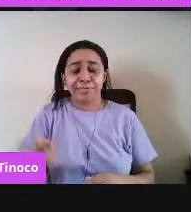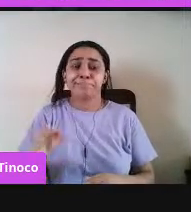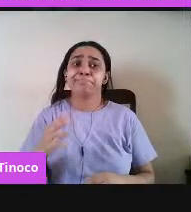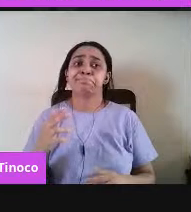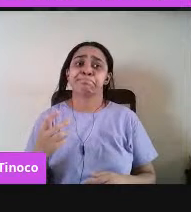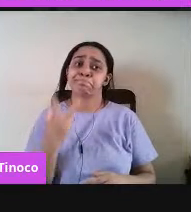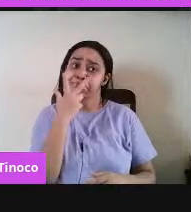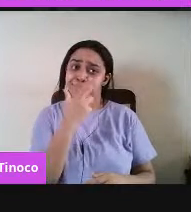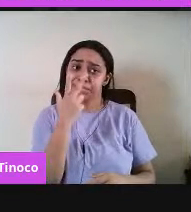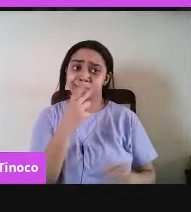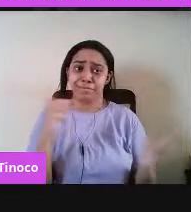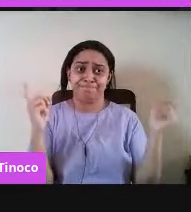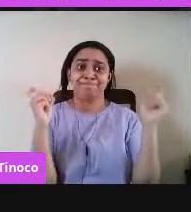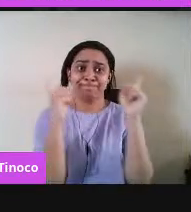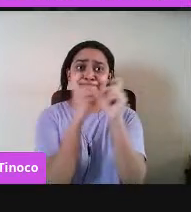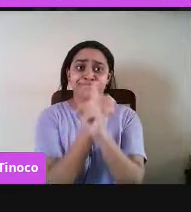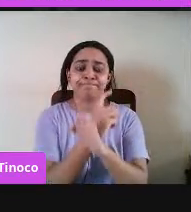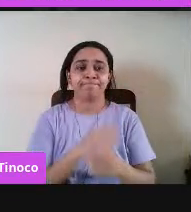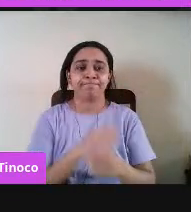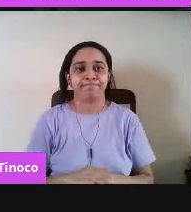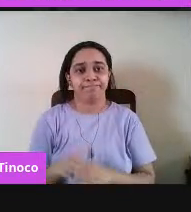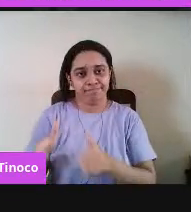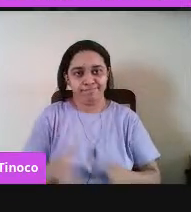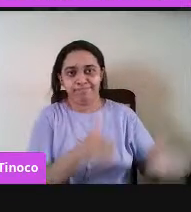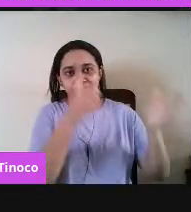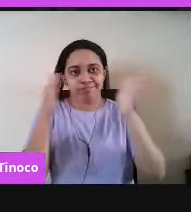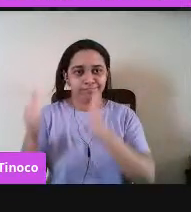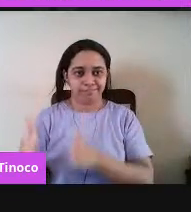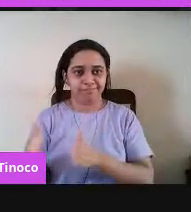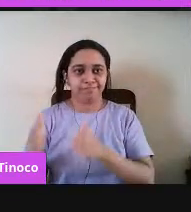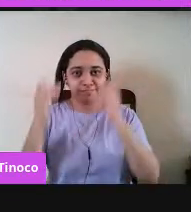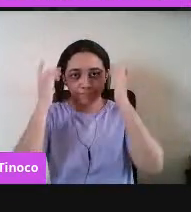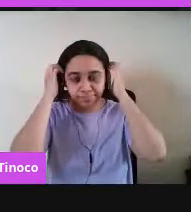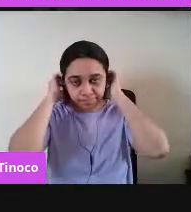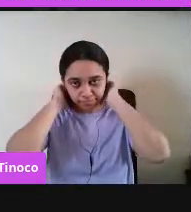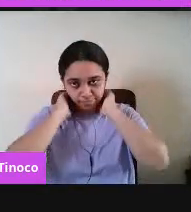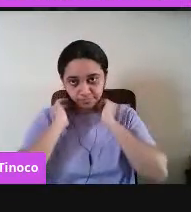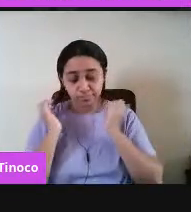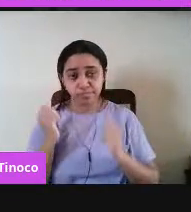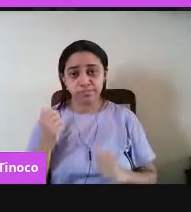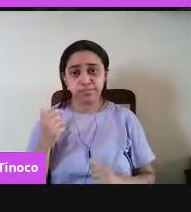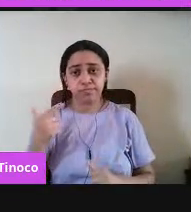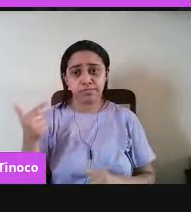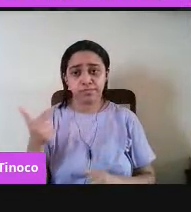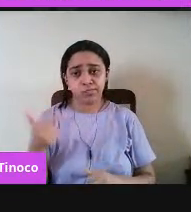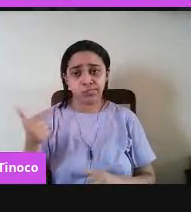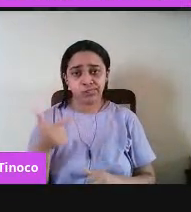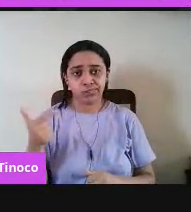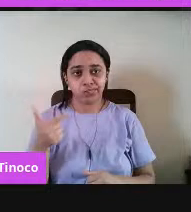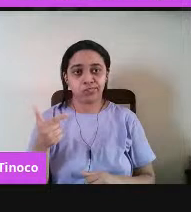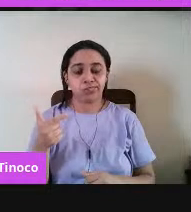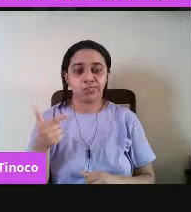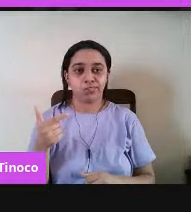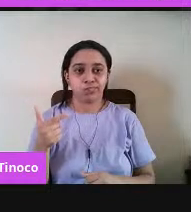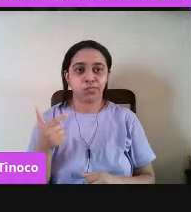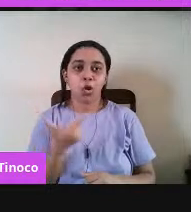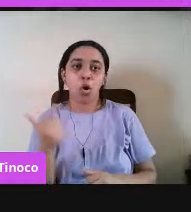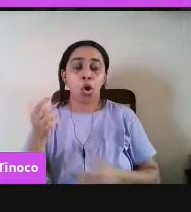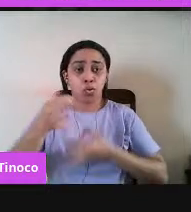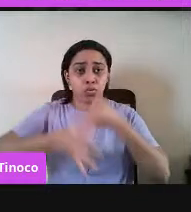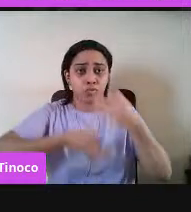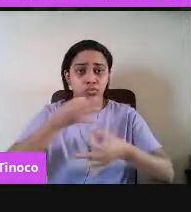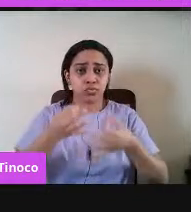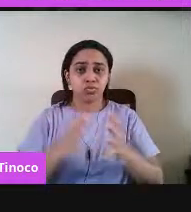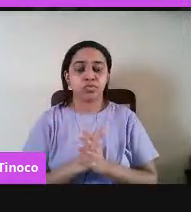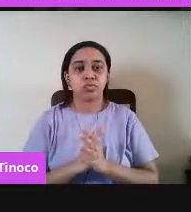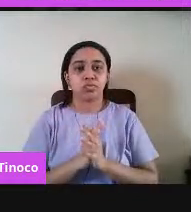para a parte 2. A parte 2, eu vou antes fazer o seguinte comentário. A revolução